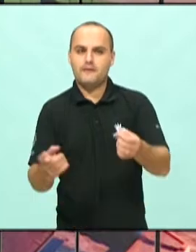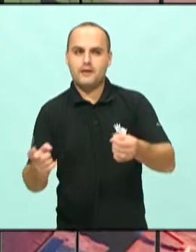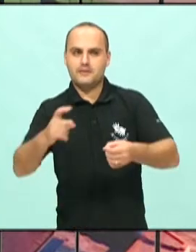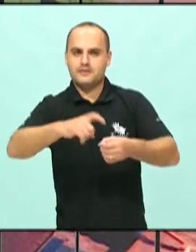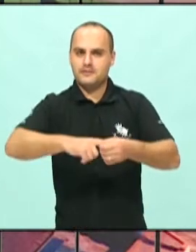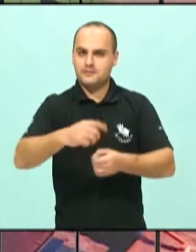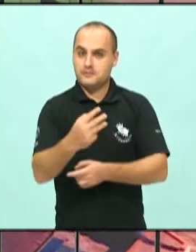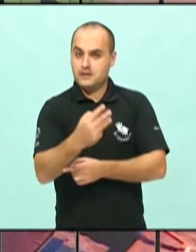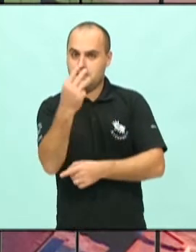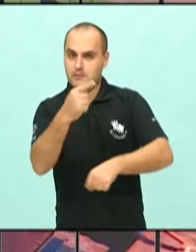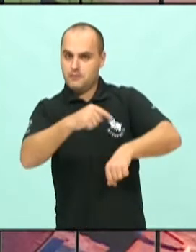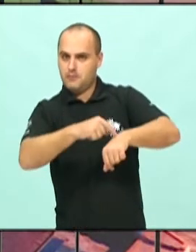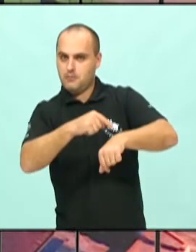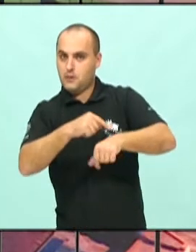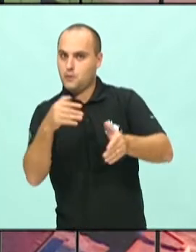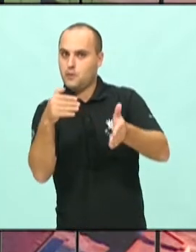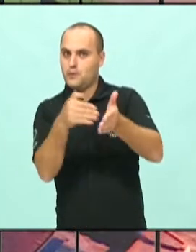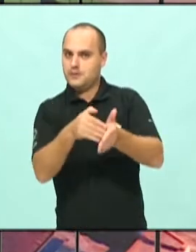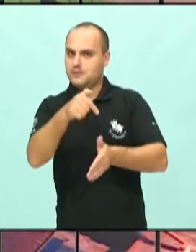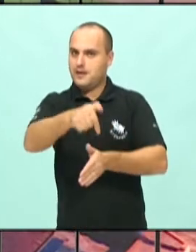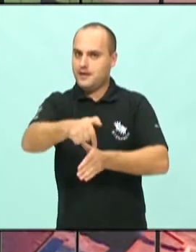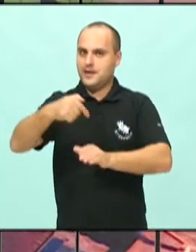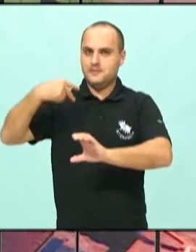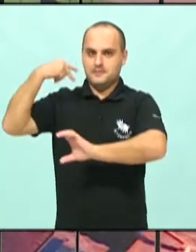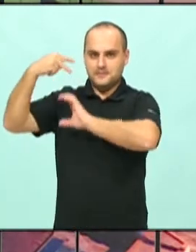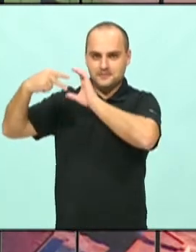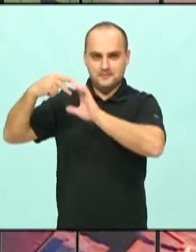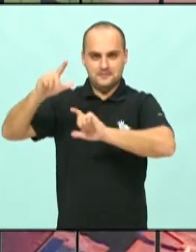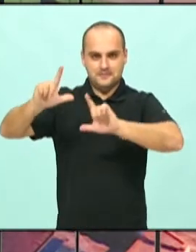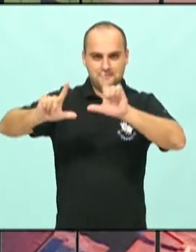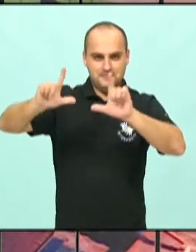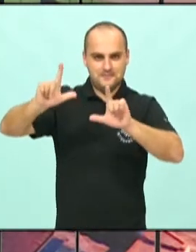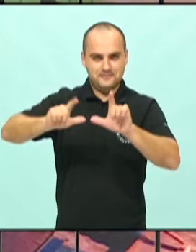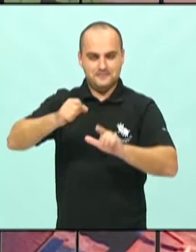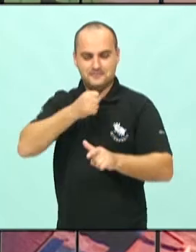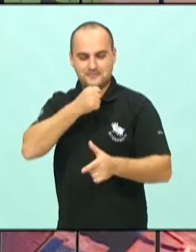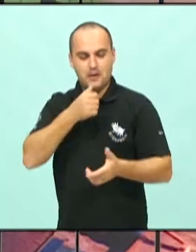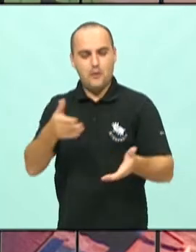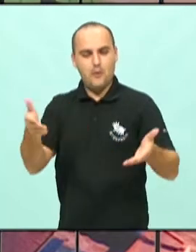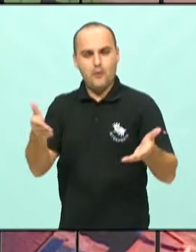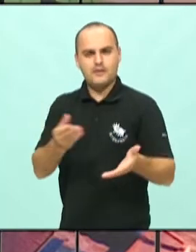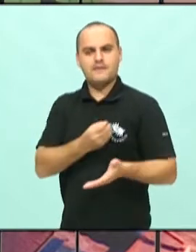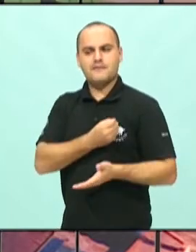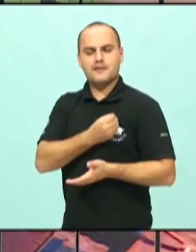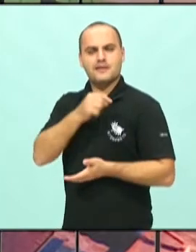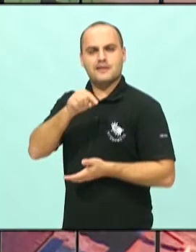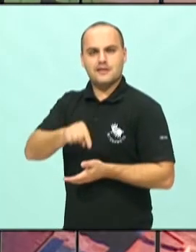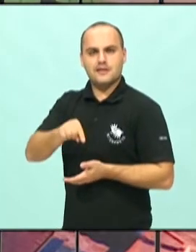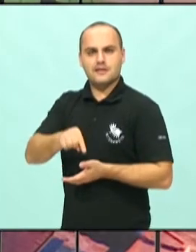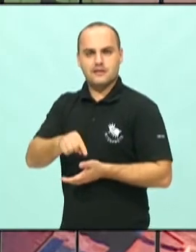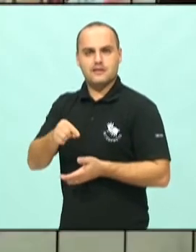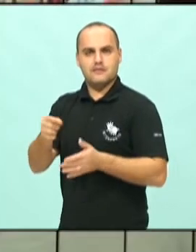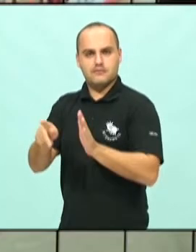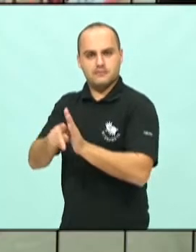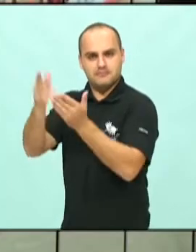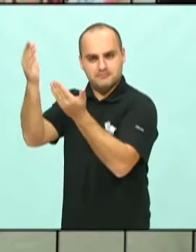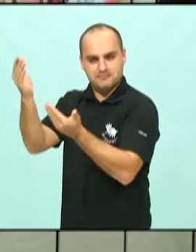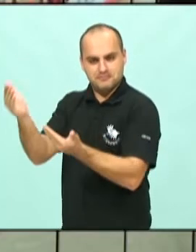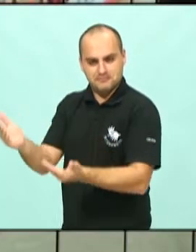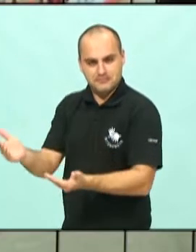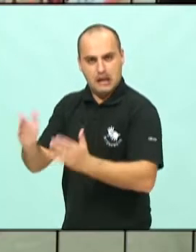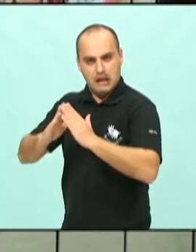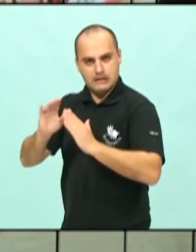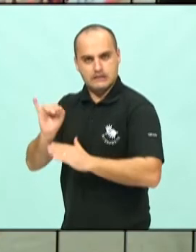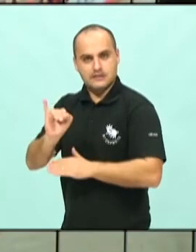voltamos com o terceiro e último bloco do Câmara Aberta. Hoje está conosco o compositor e violonista